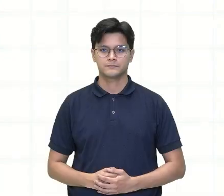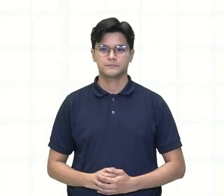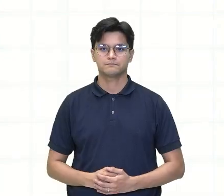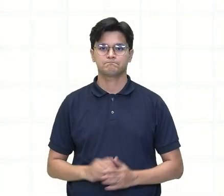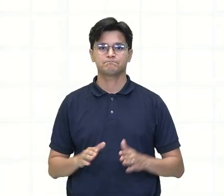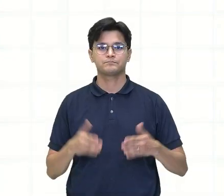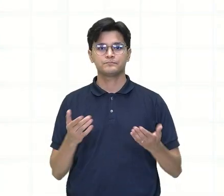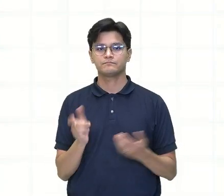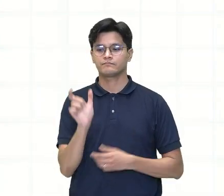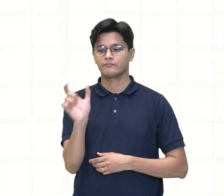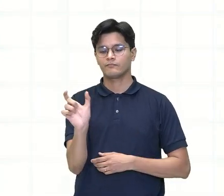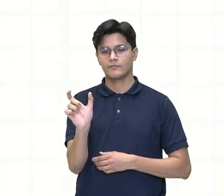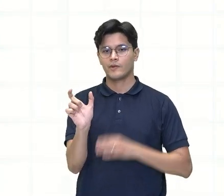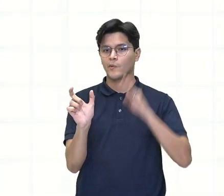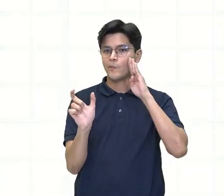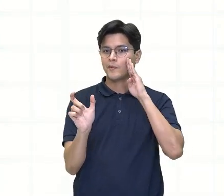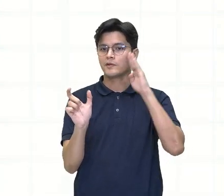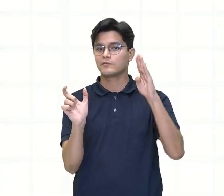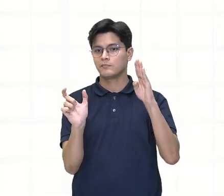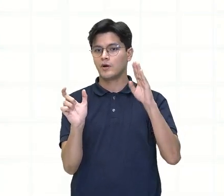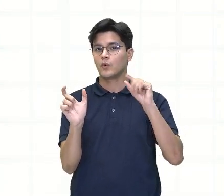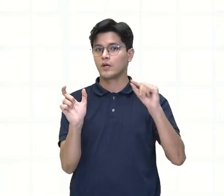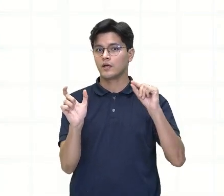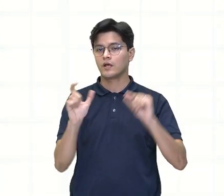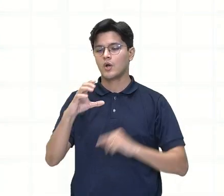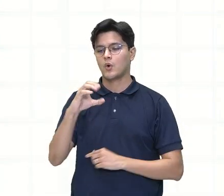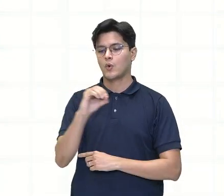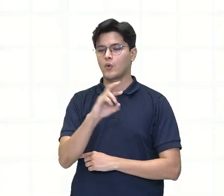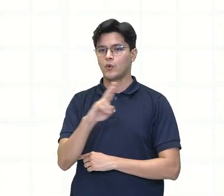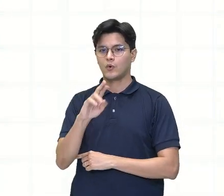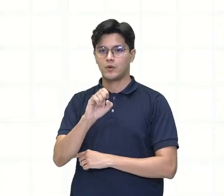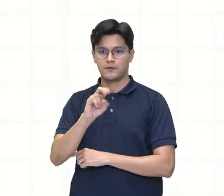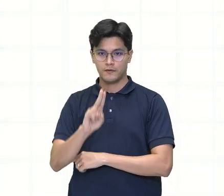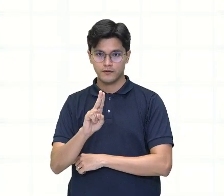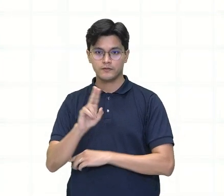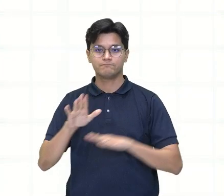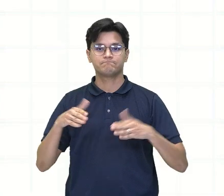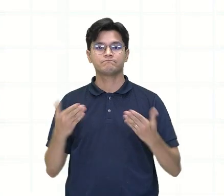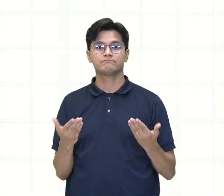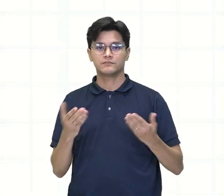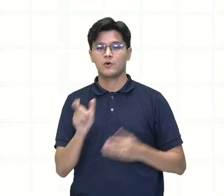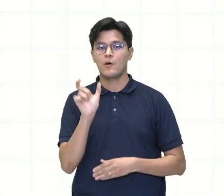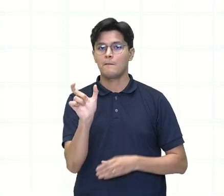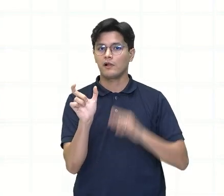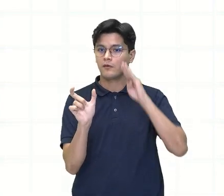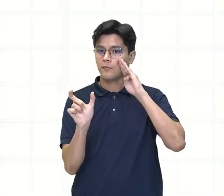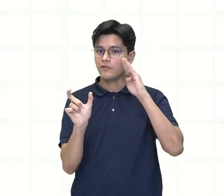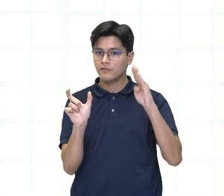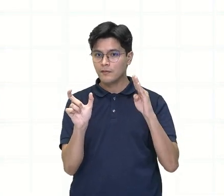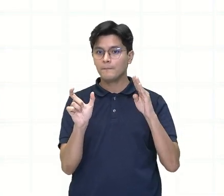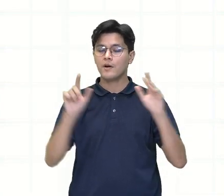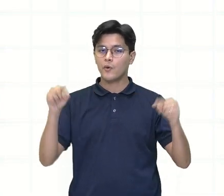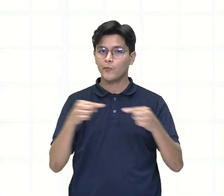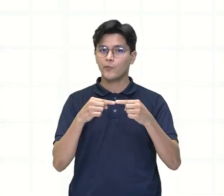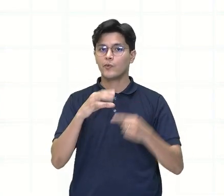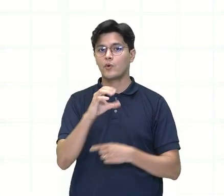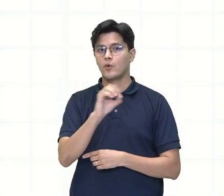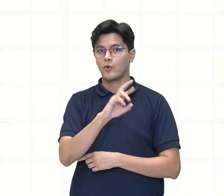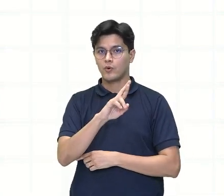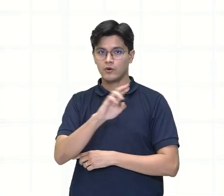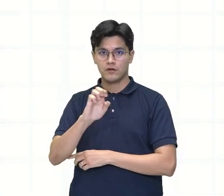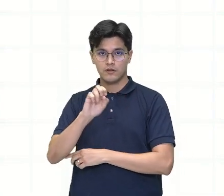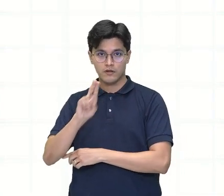né? Núcleo do predicado, correu. Então, logo, se o núcleo do predicado é correu, mais uma vez, nós estamos